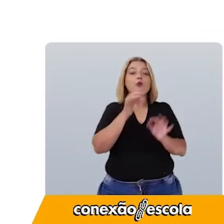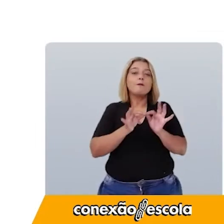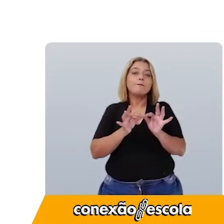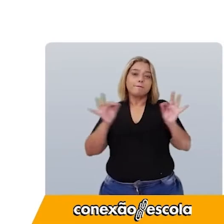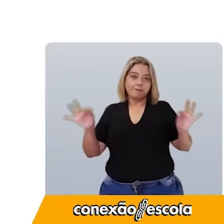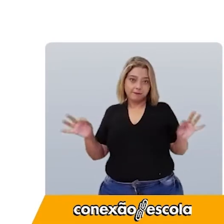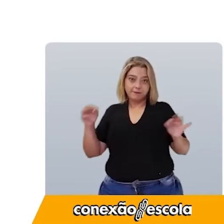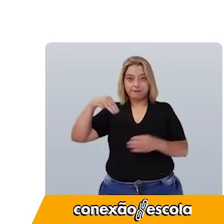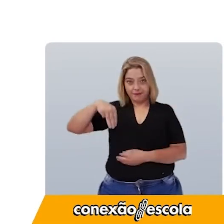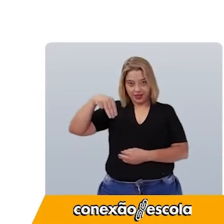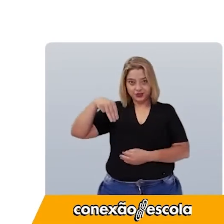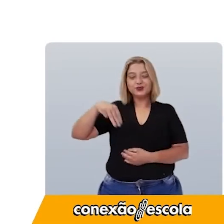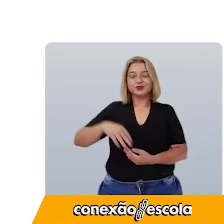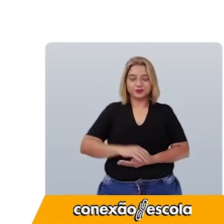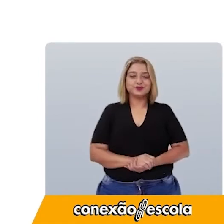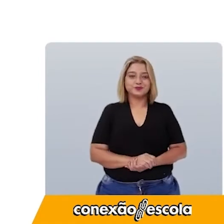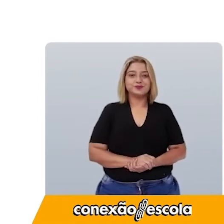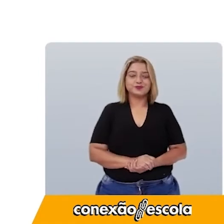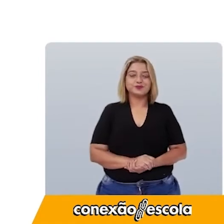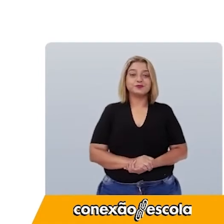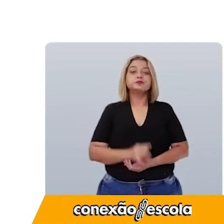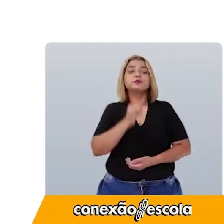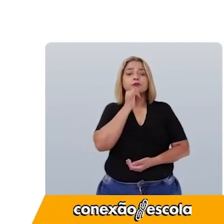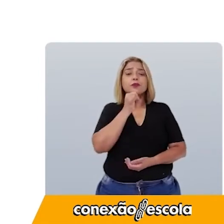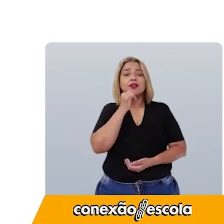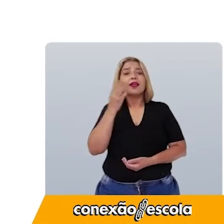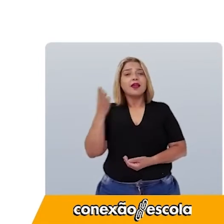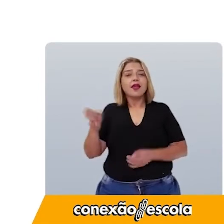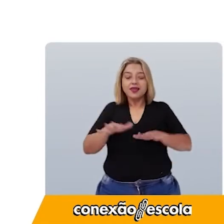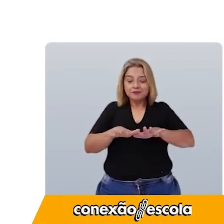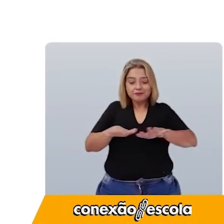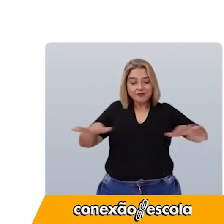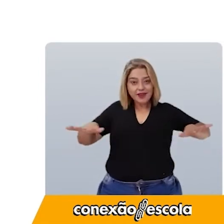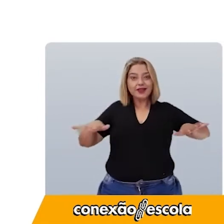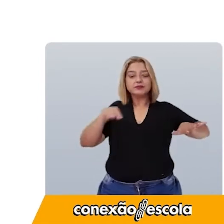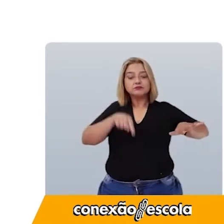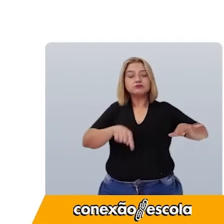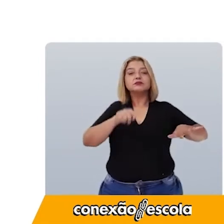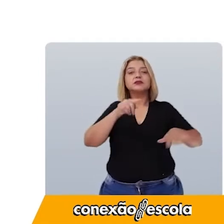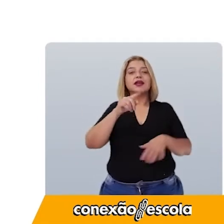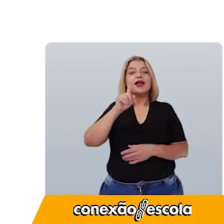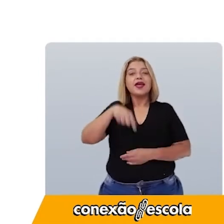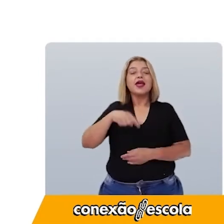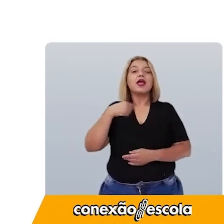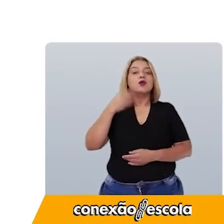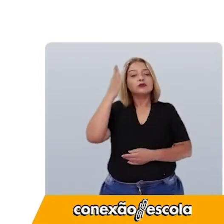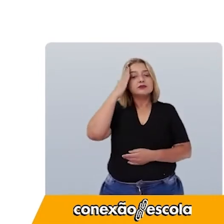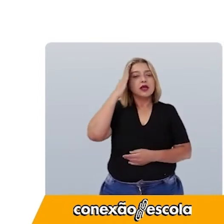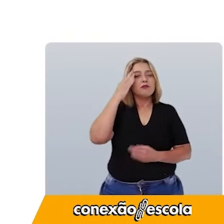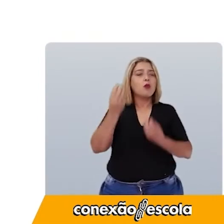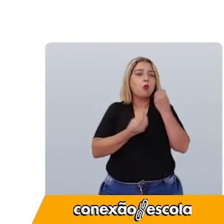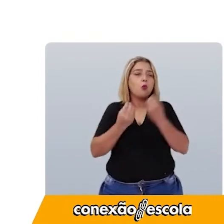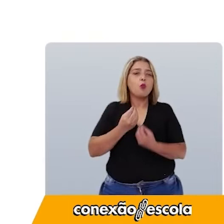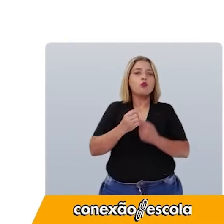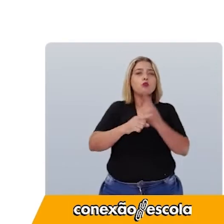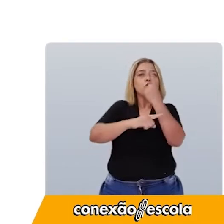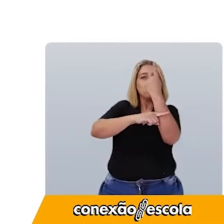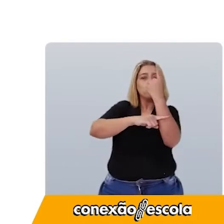realidade. A planta baixa foi construída na escala de 1:50. De acordo com